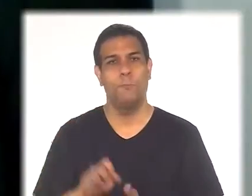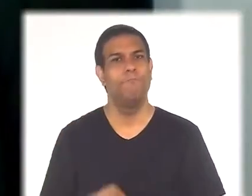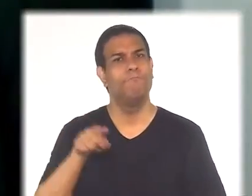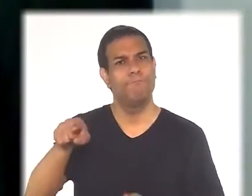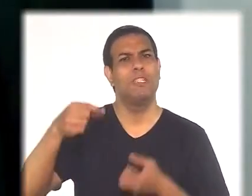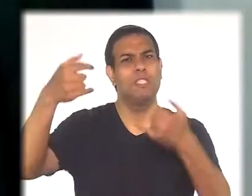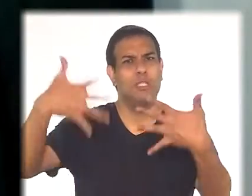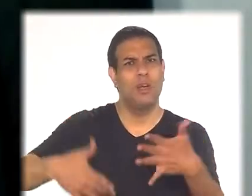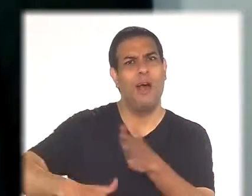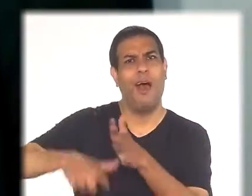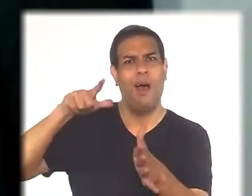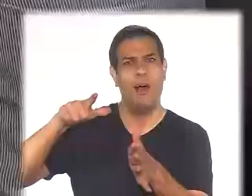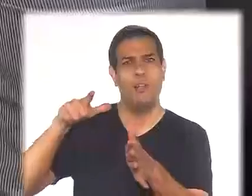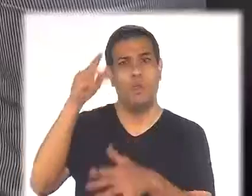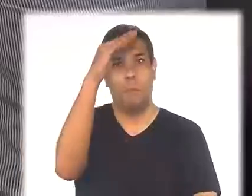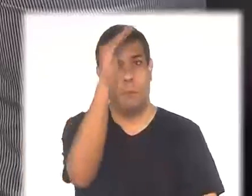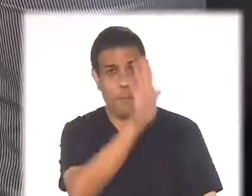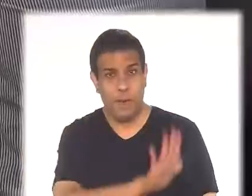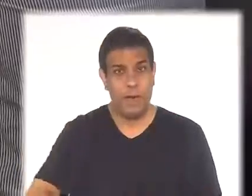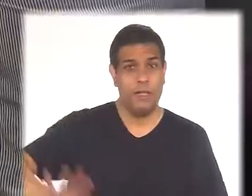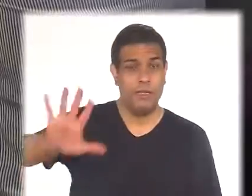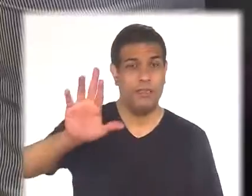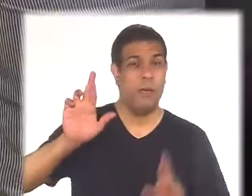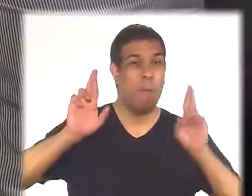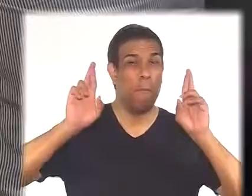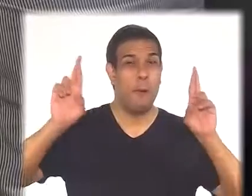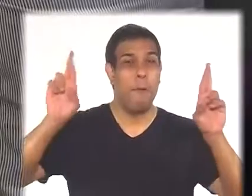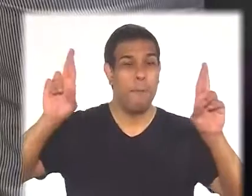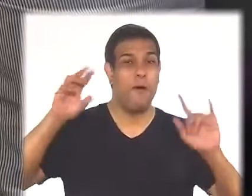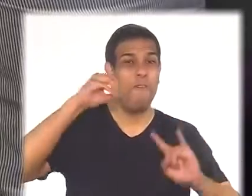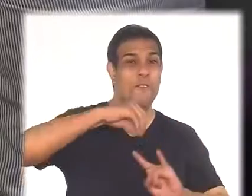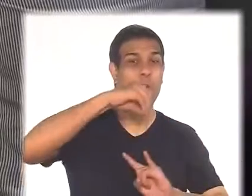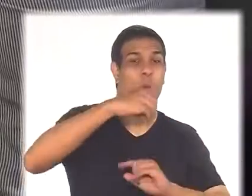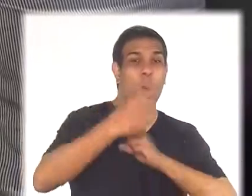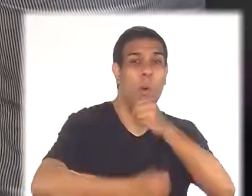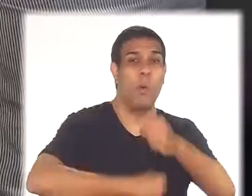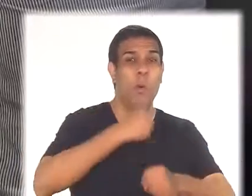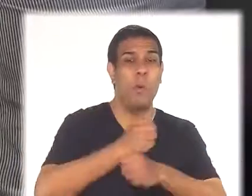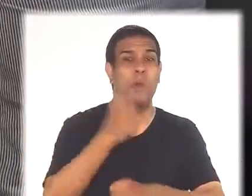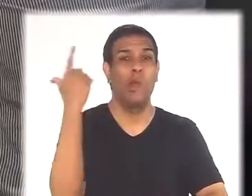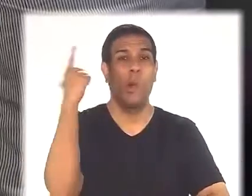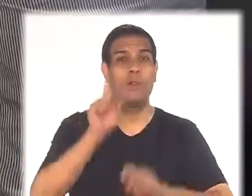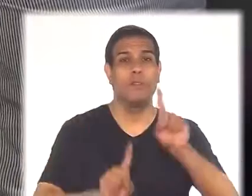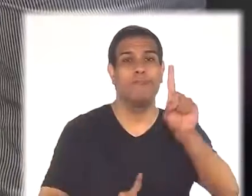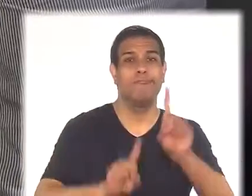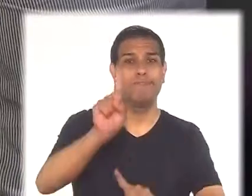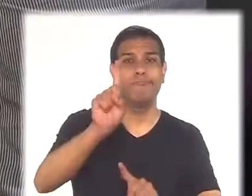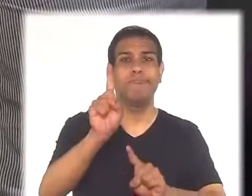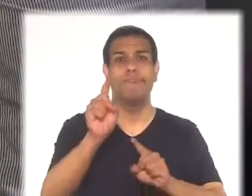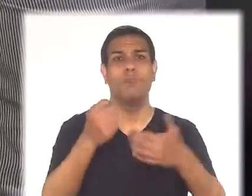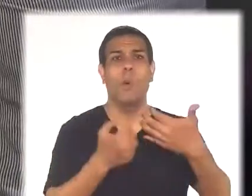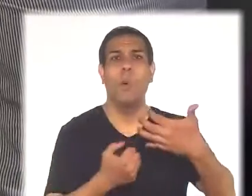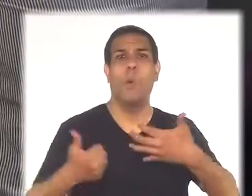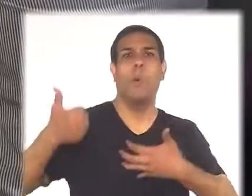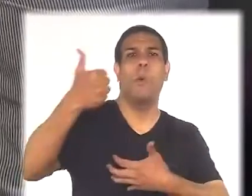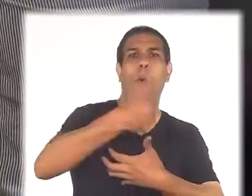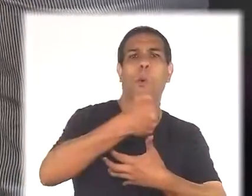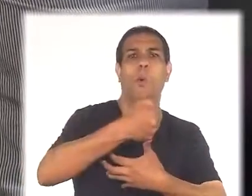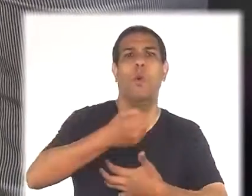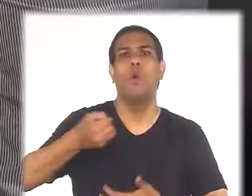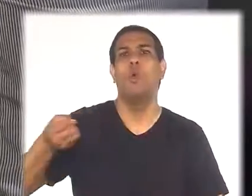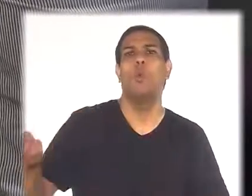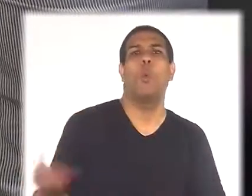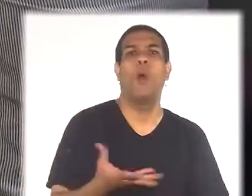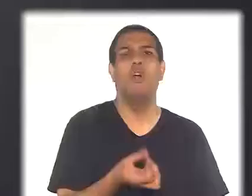Krieger. Doutor, você estava falando que o Brasil, a perspectiva pela Fiocruz do ano que vem, do Brasil está numa posição privilegiada no que diz respeito